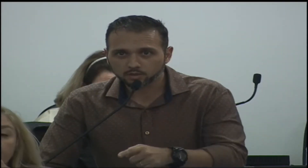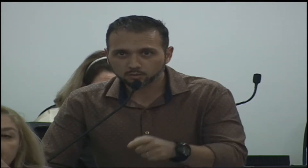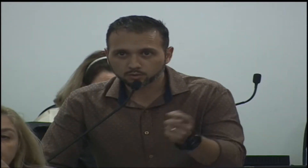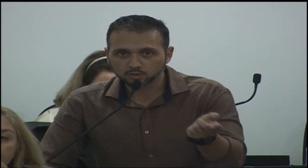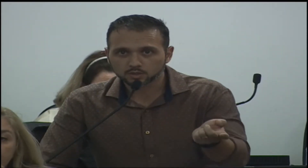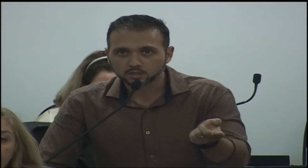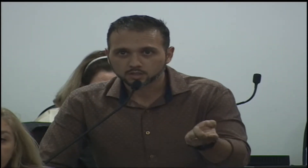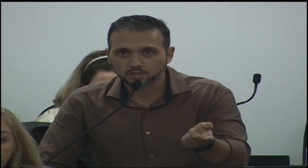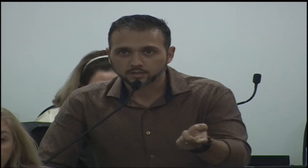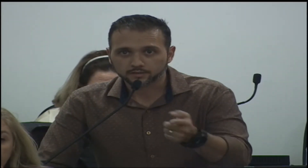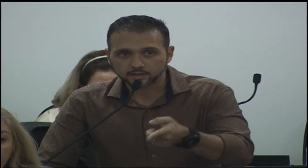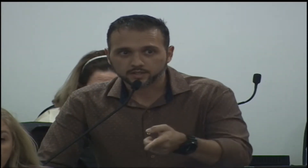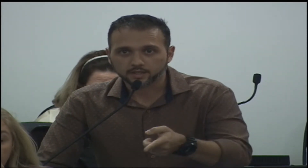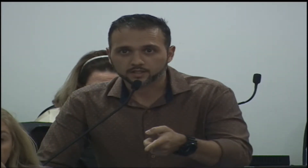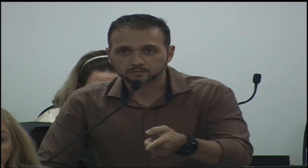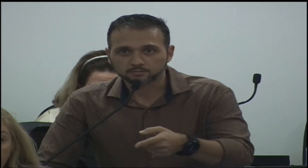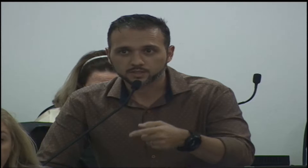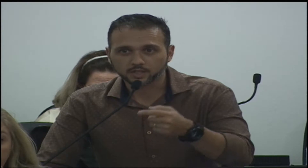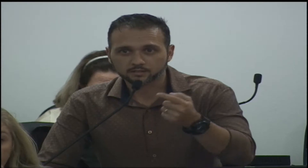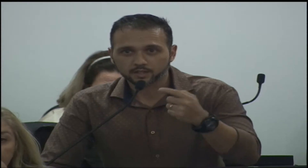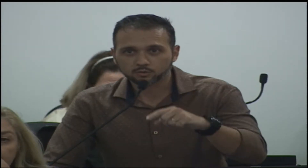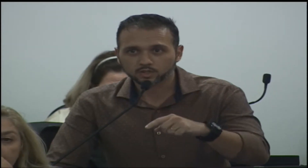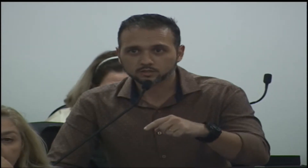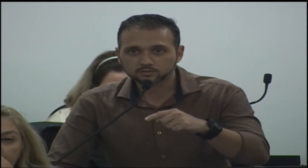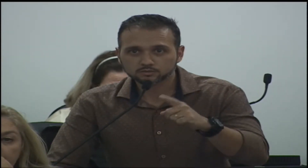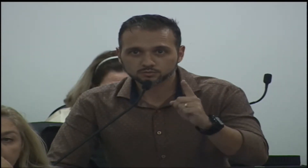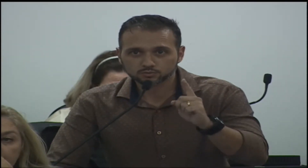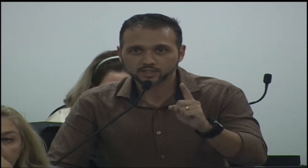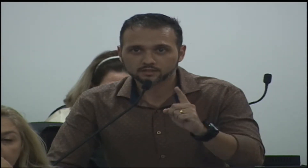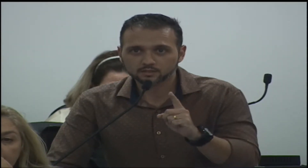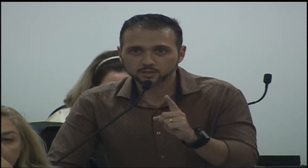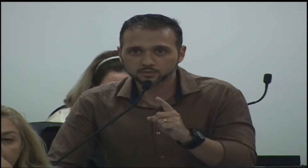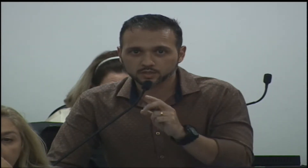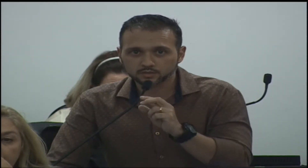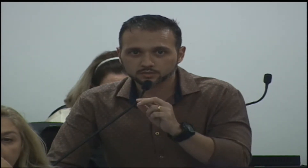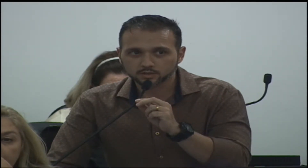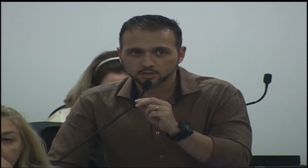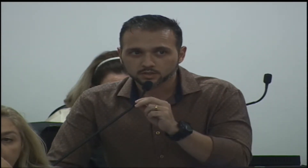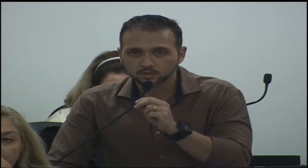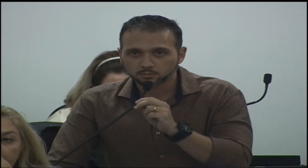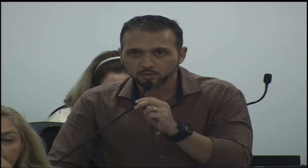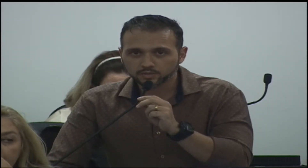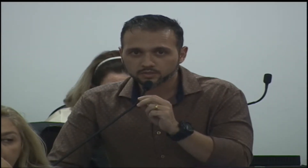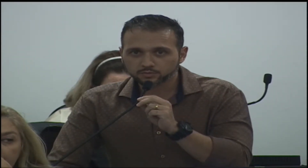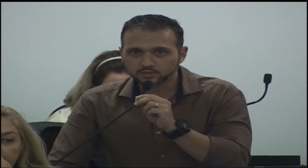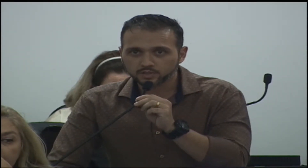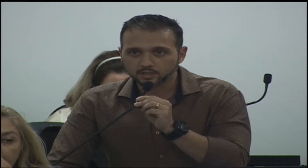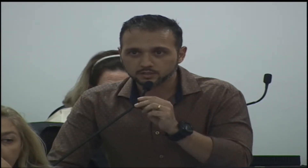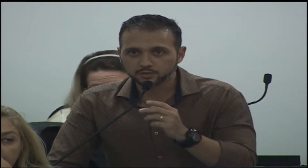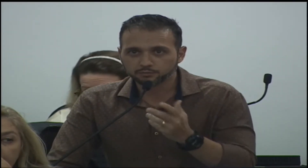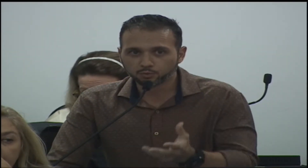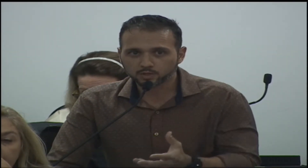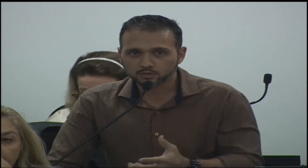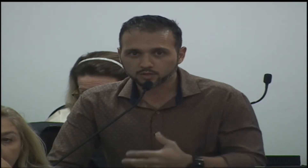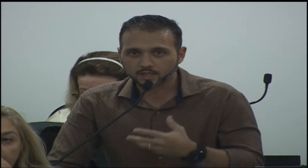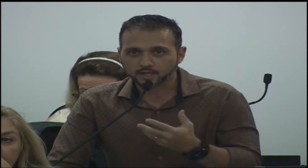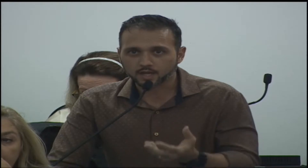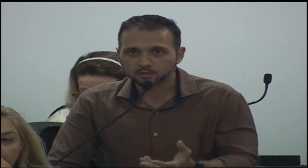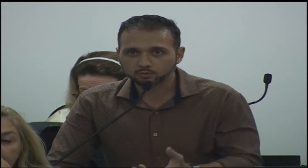a pessoa aumentou um filho, ela vai ganhar mais um ponto no cadastro. Então, que dê certo. Vou dar uma parte para o vereador